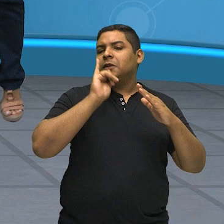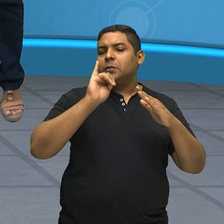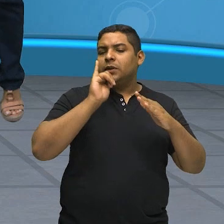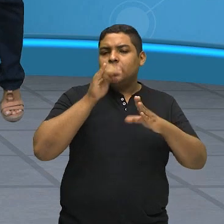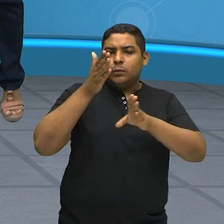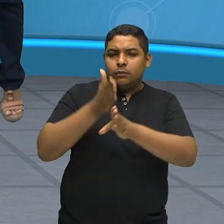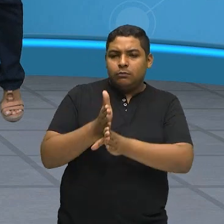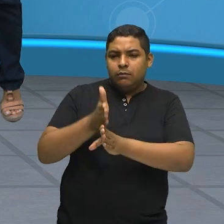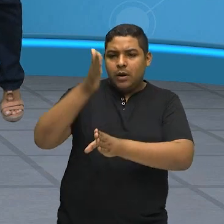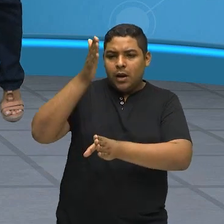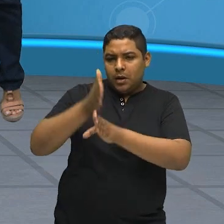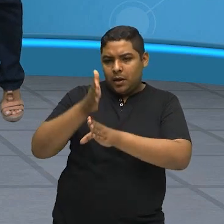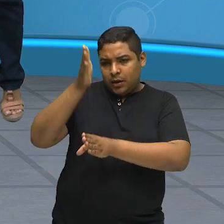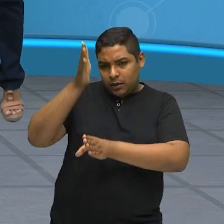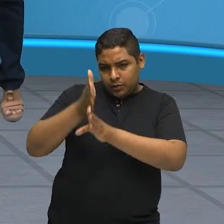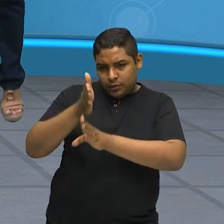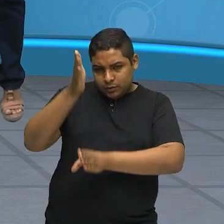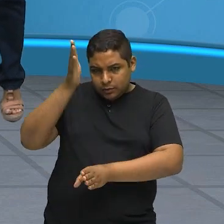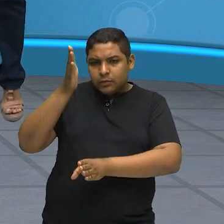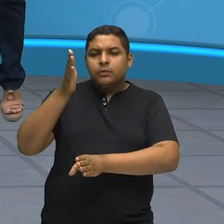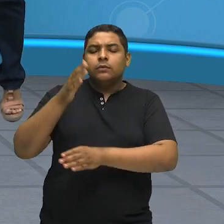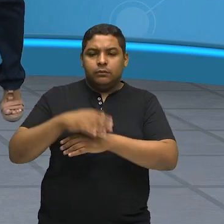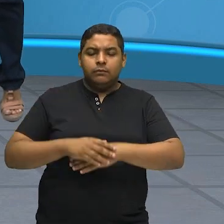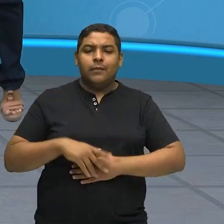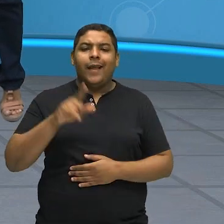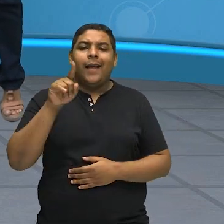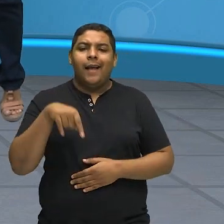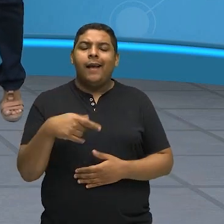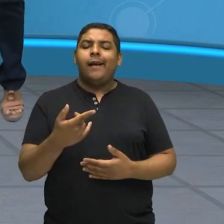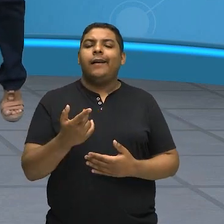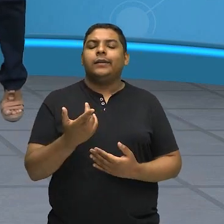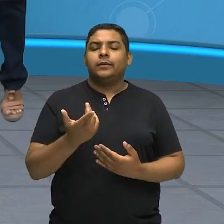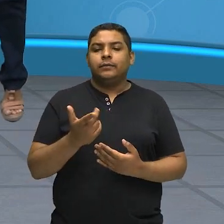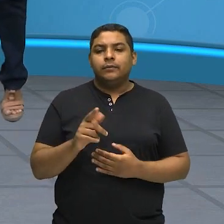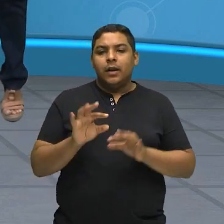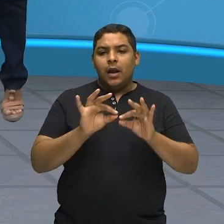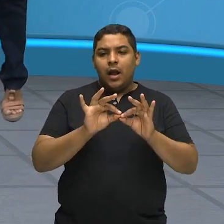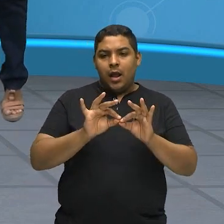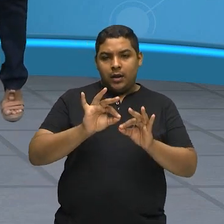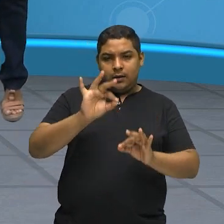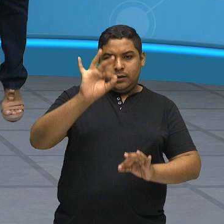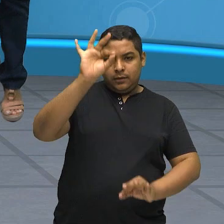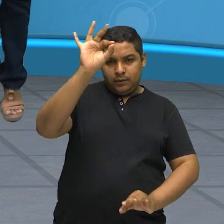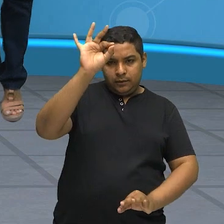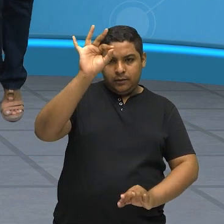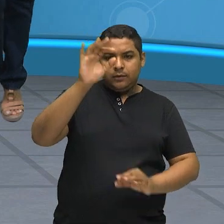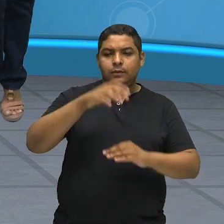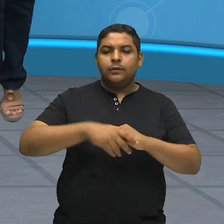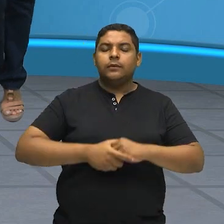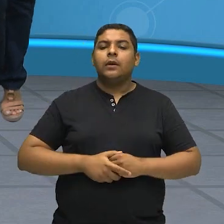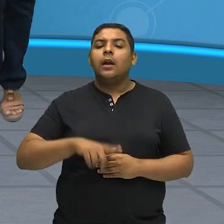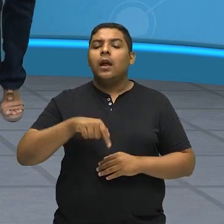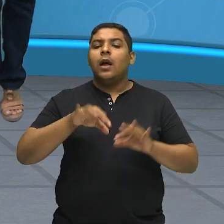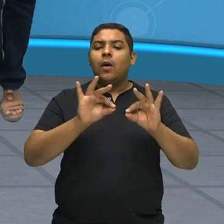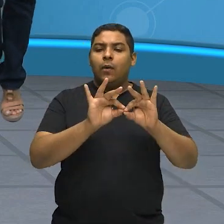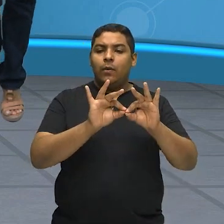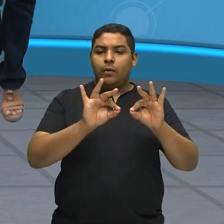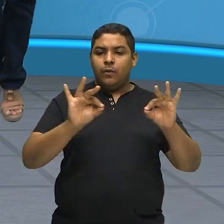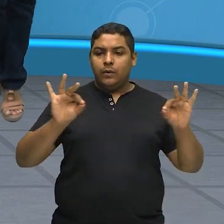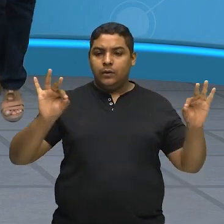parede, geralmente essa linha aqui, certo? Que é chamada vertical. Nós temos também a linha horizontal.